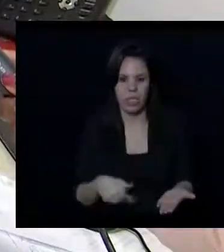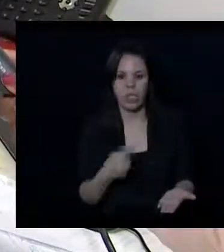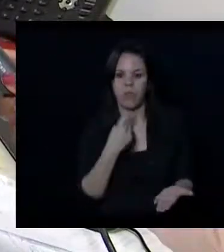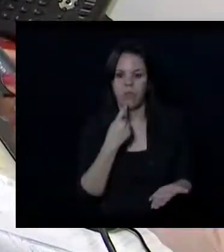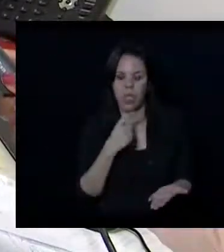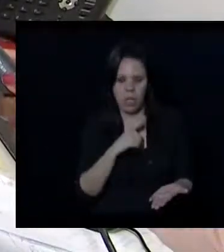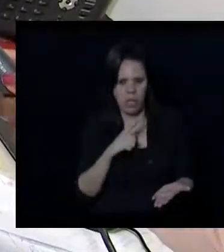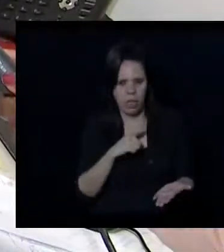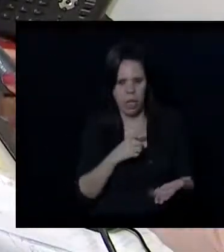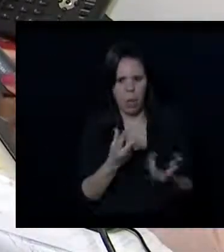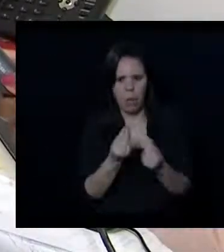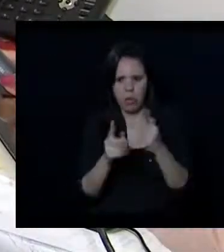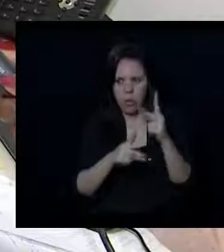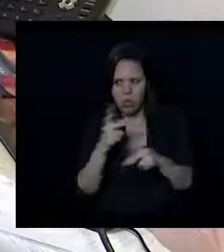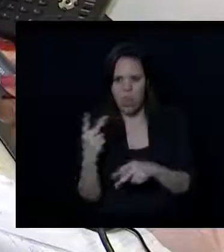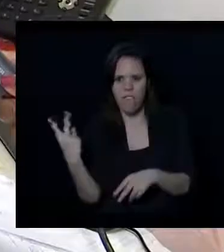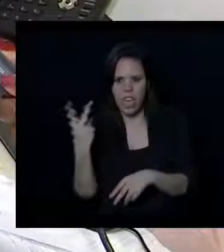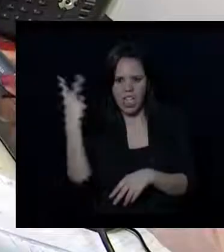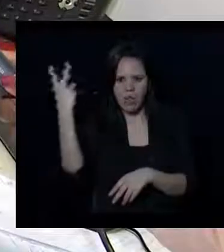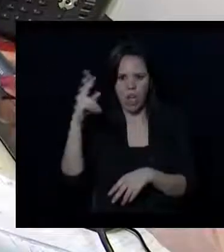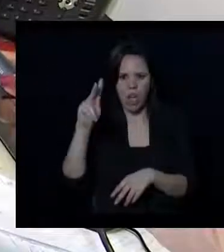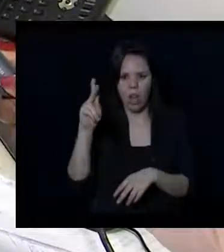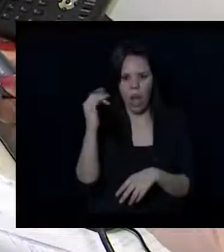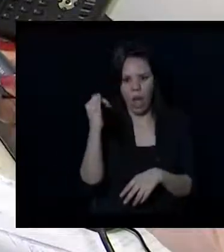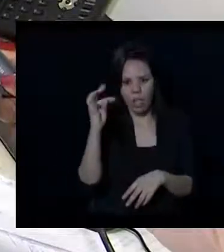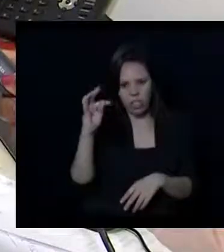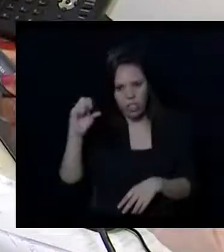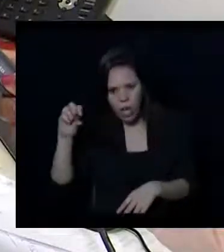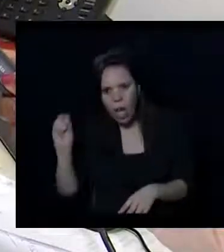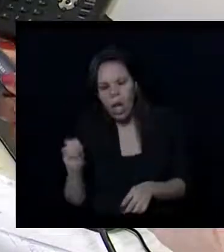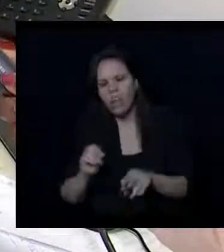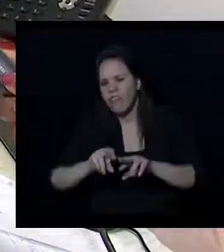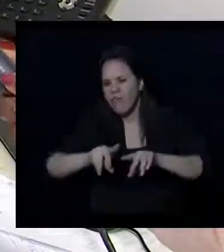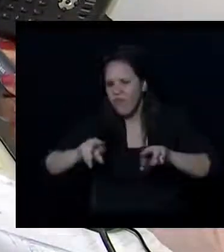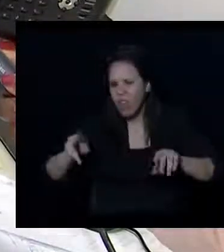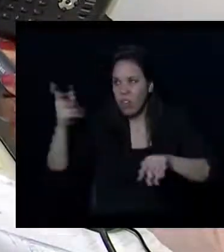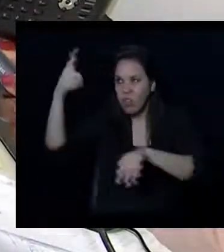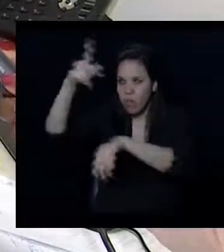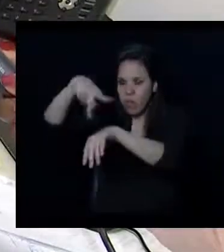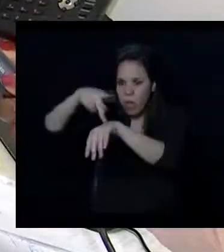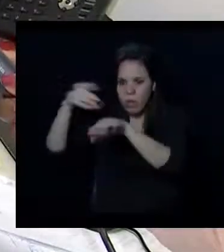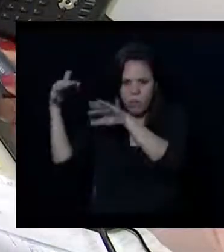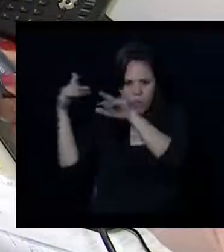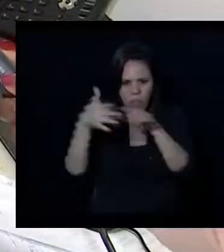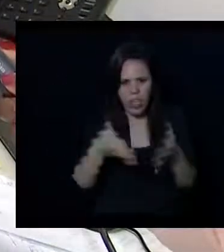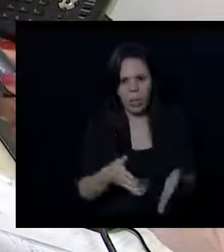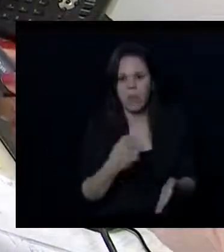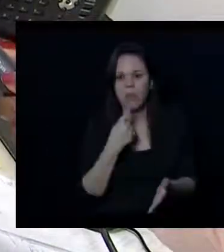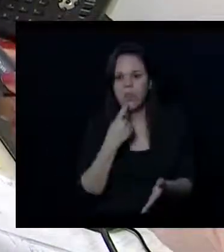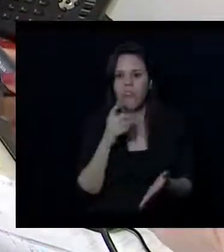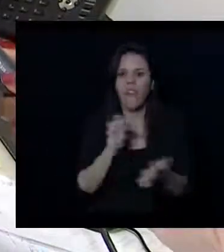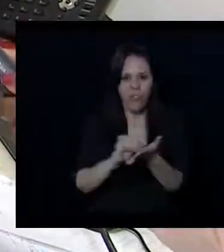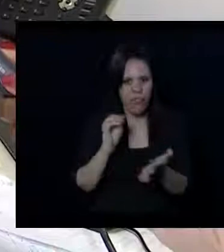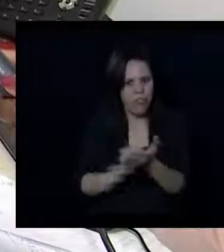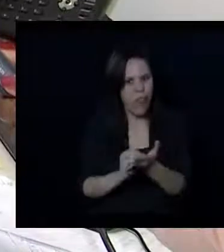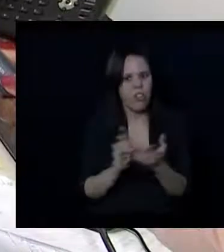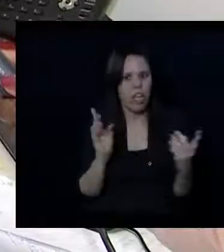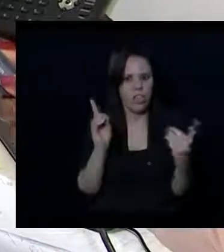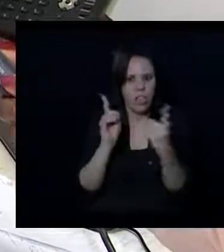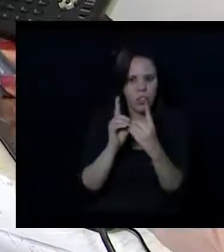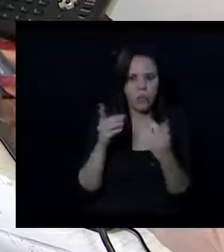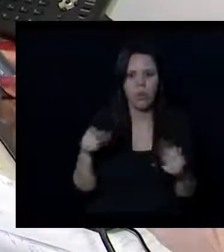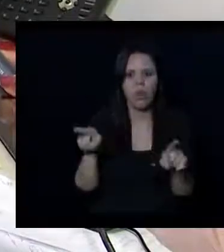número elevado de venezuelanos e que vem sofrendo muito com a falta de uma rede de atendimento que possa contribuir